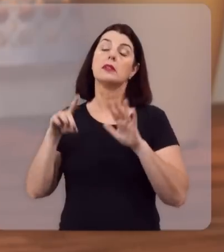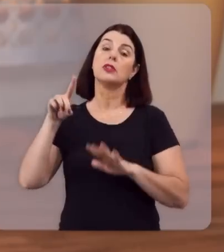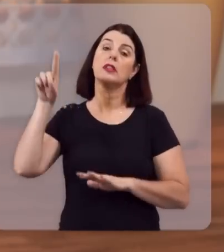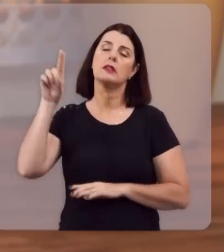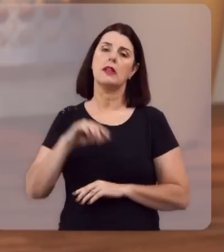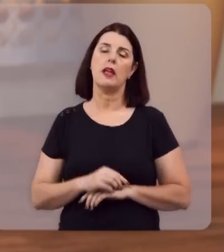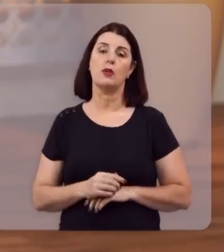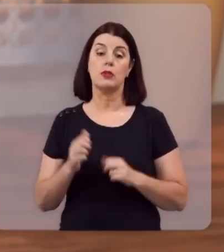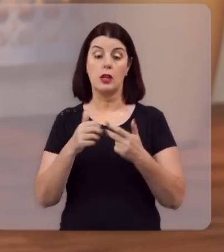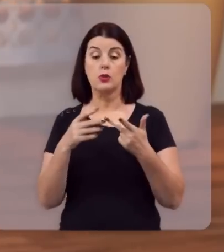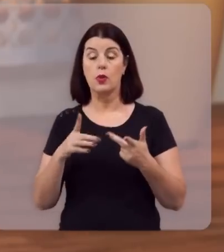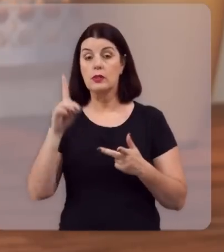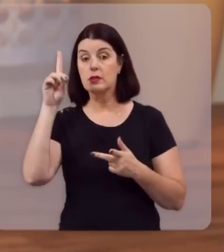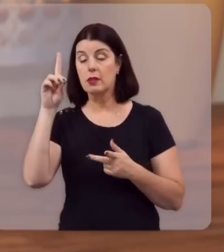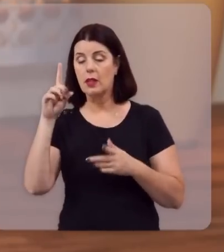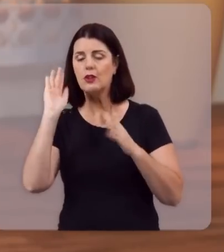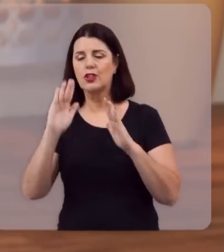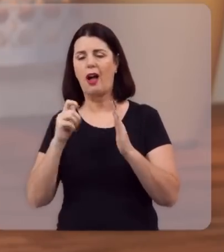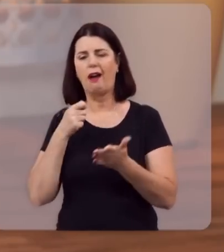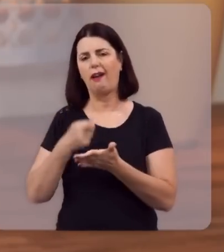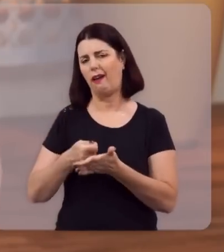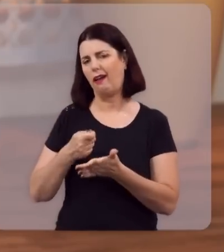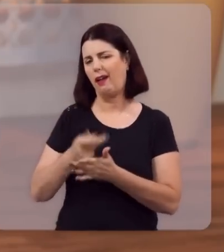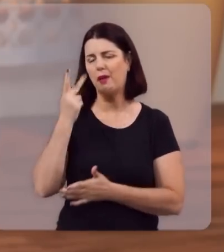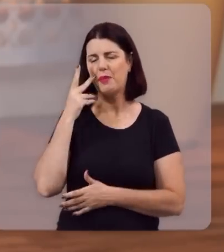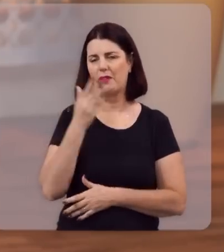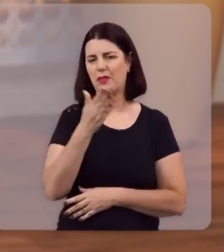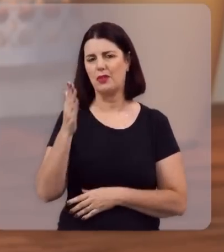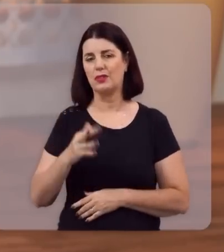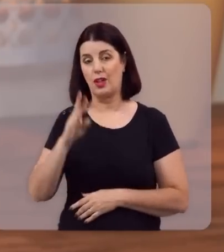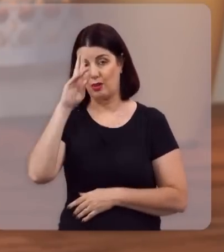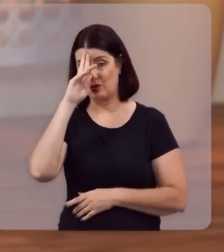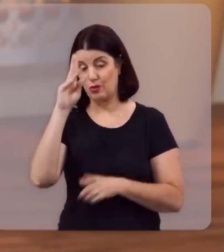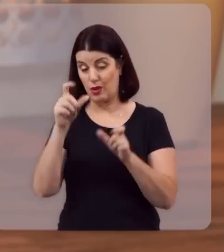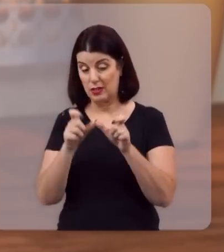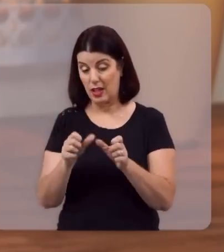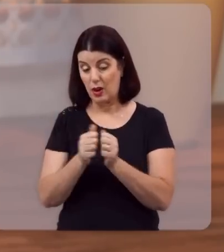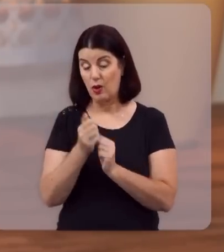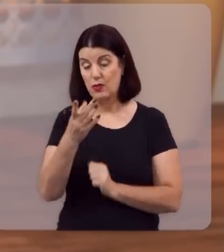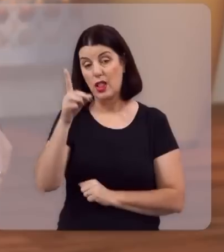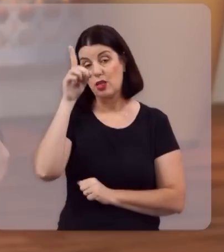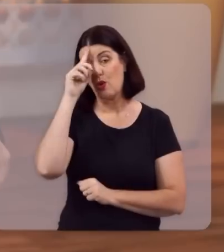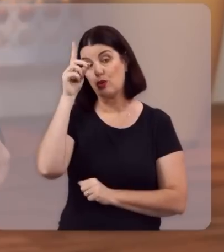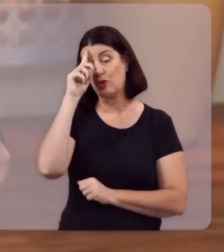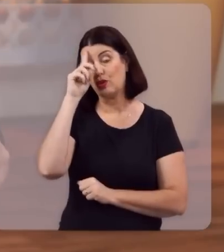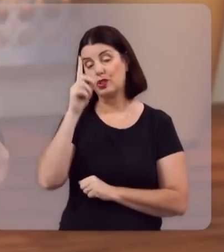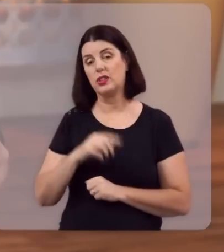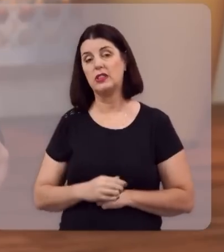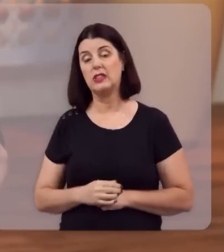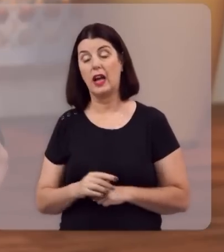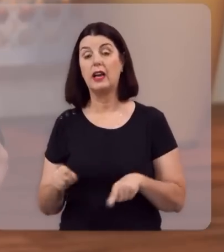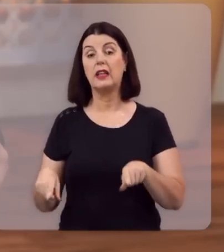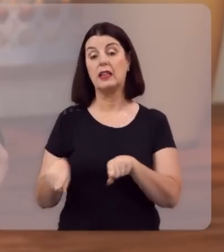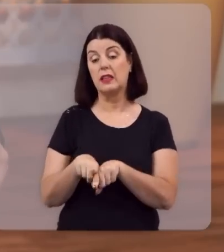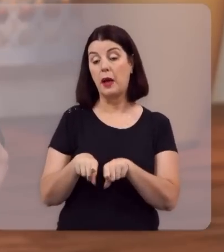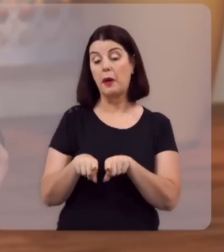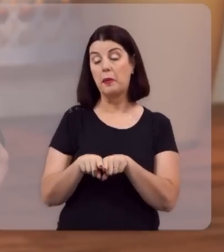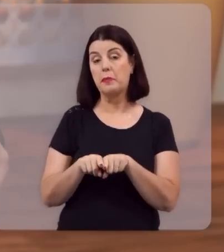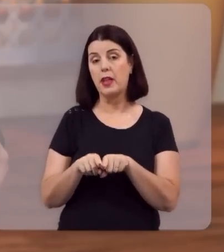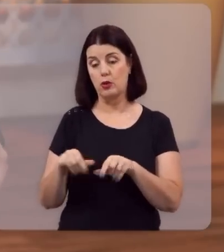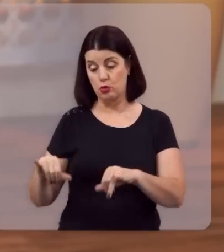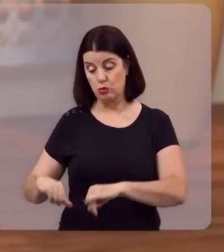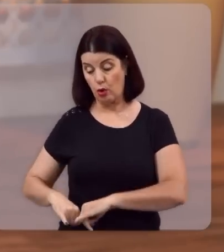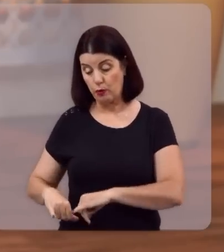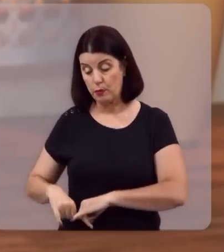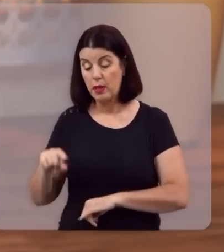Deus Corra para aquilo que a palavra de Deus já garantiu a você que o senhor estará com você todos os dias como nós já falamos mas